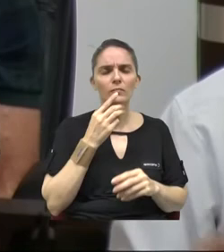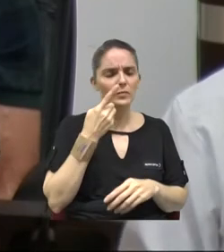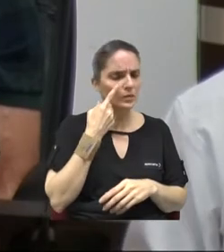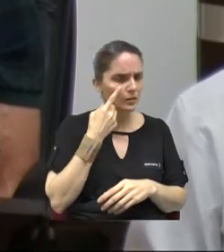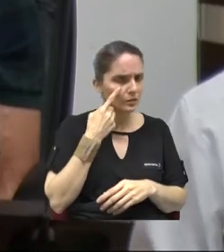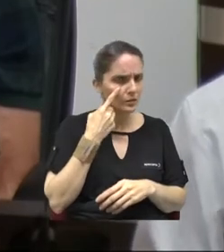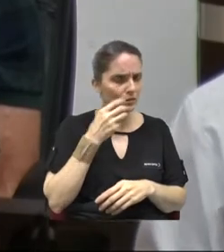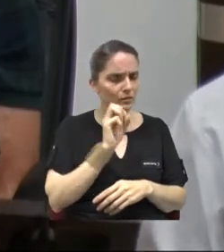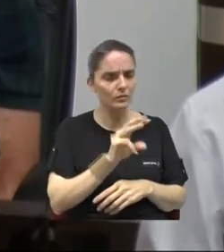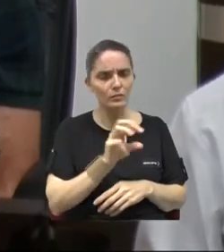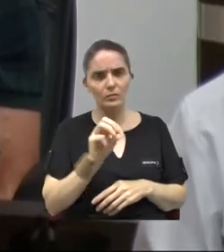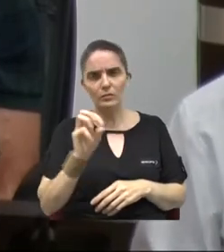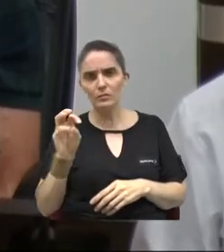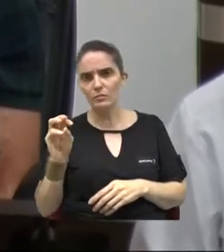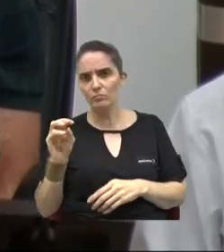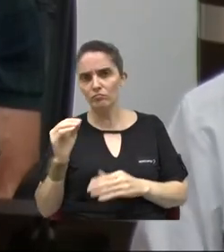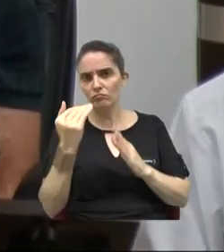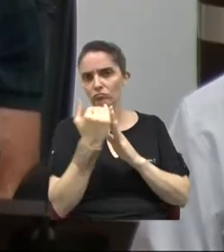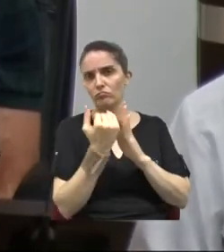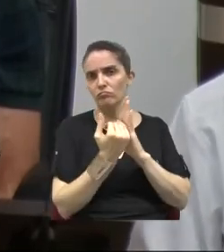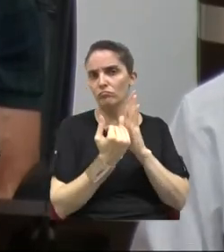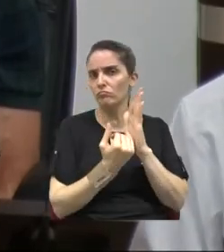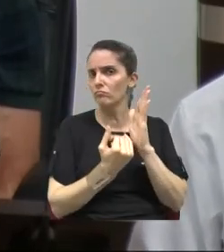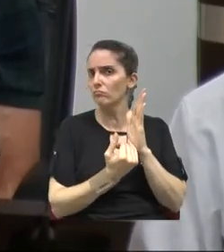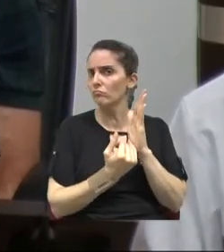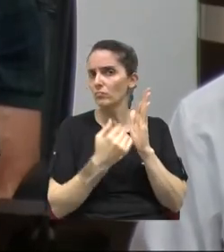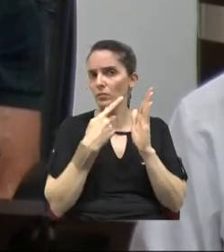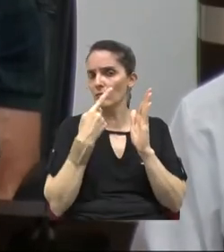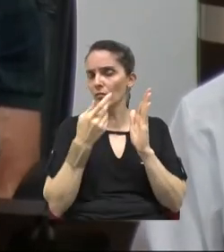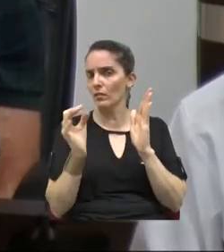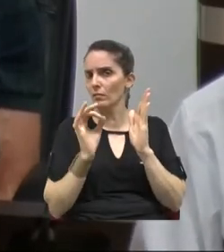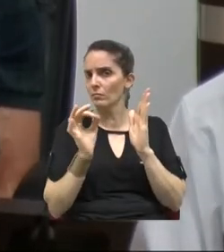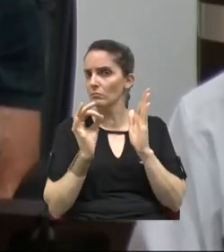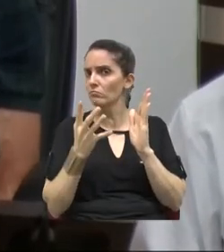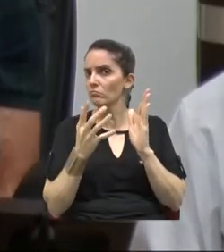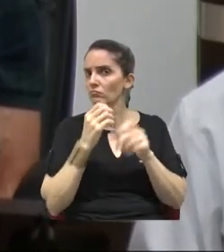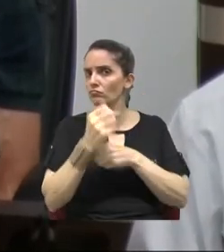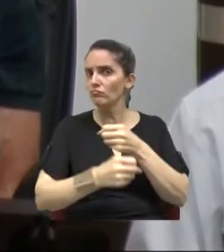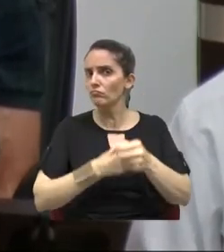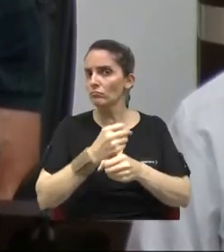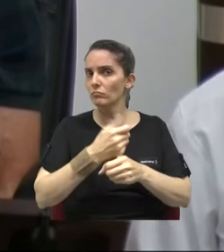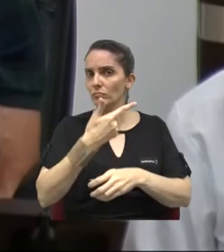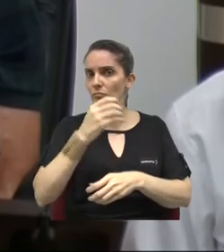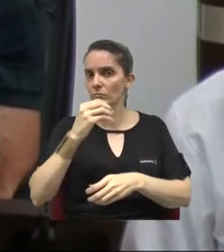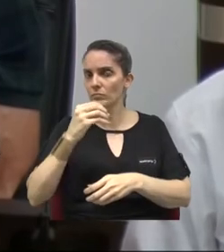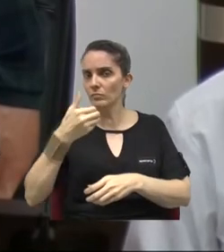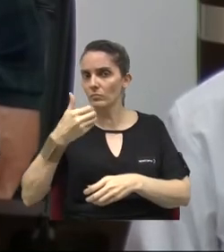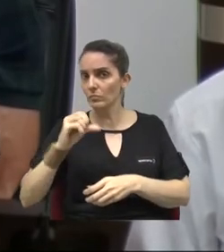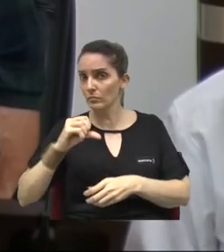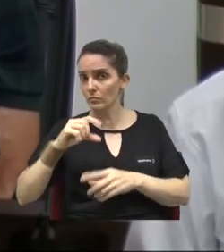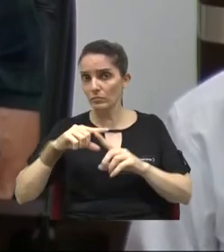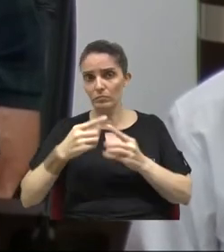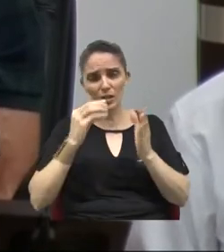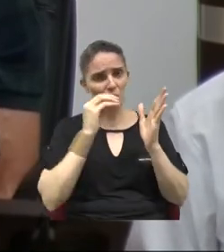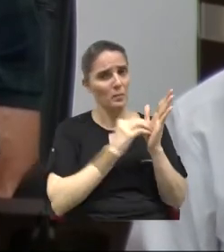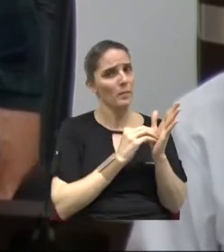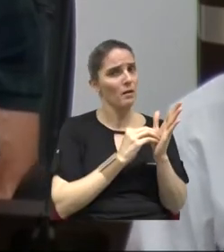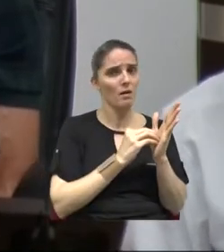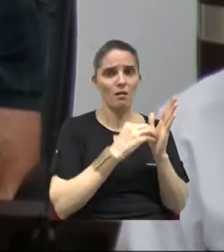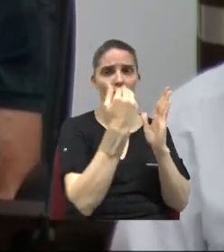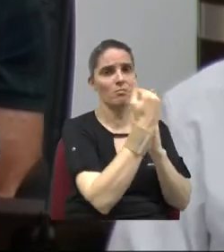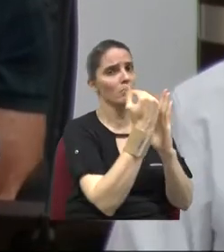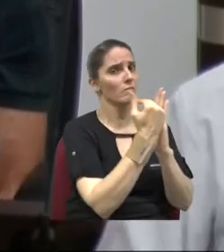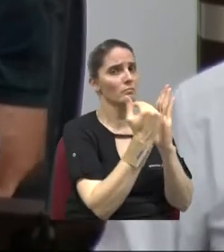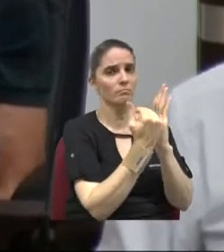a classificação está paralisada para a virada do ano letivo de 2019. Mas não consta no site a